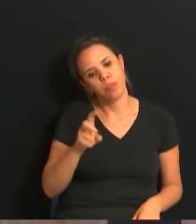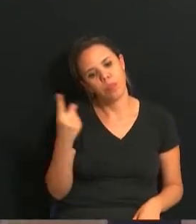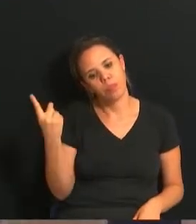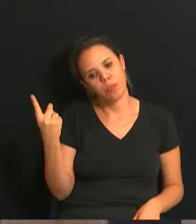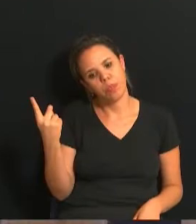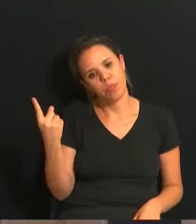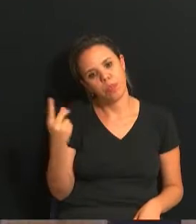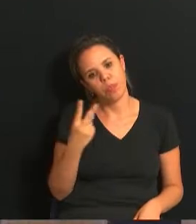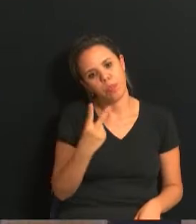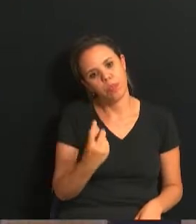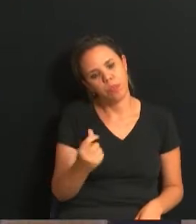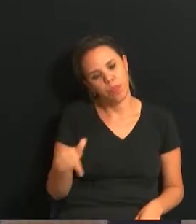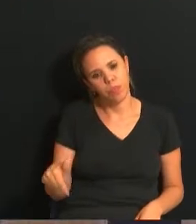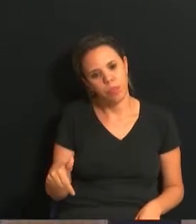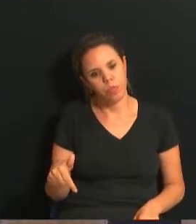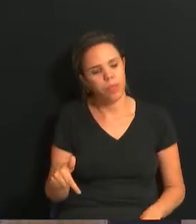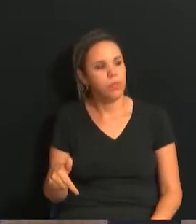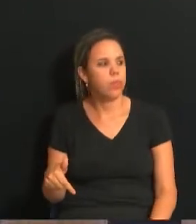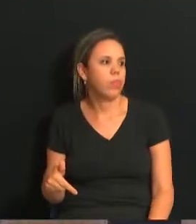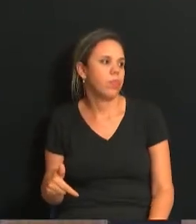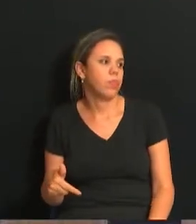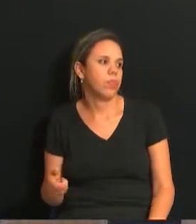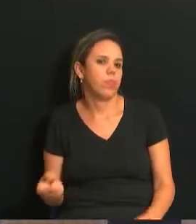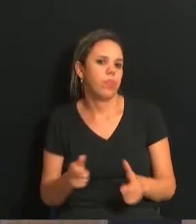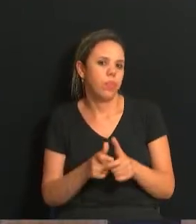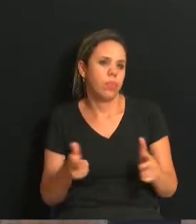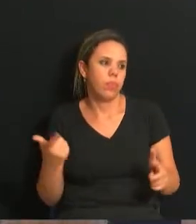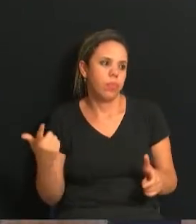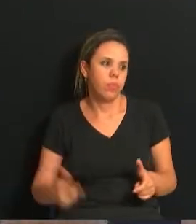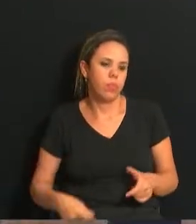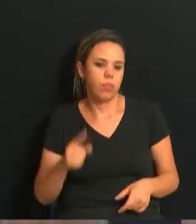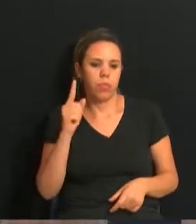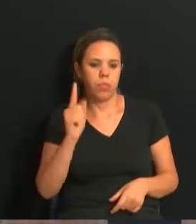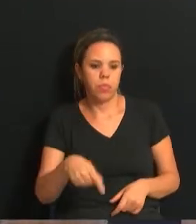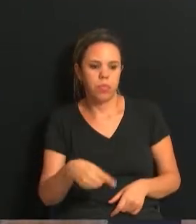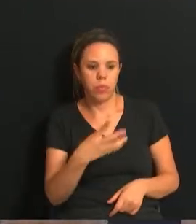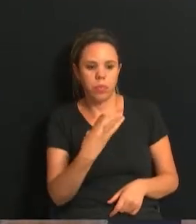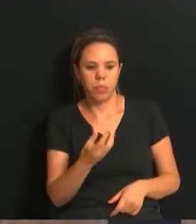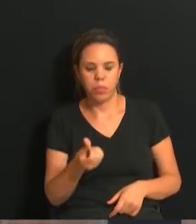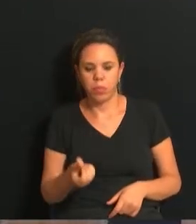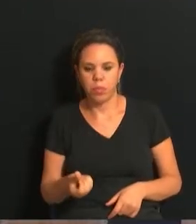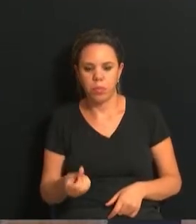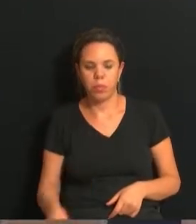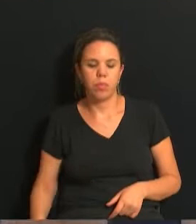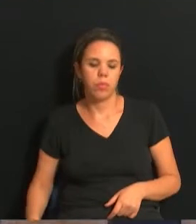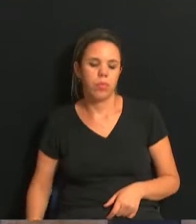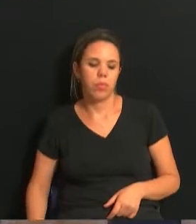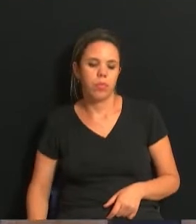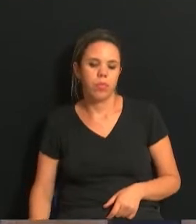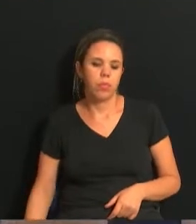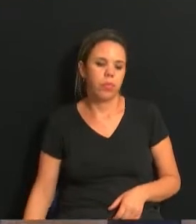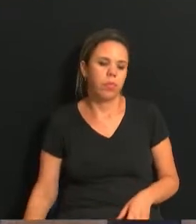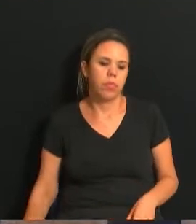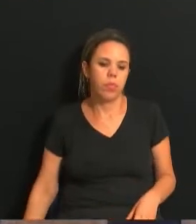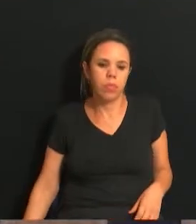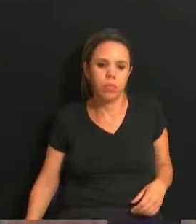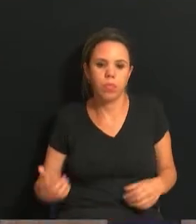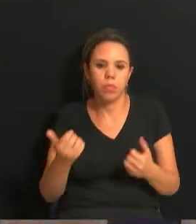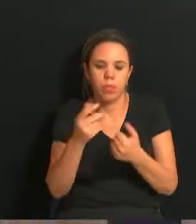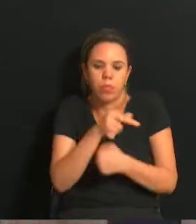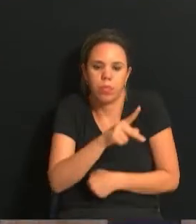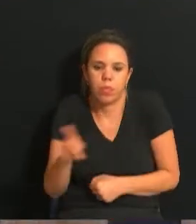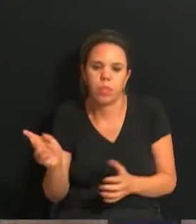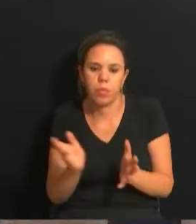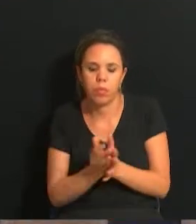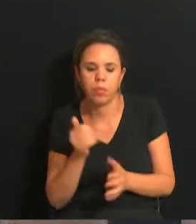Em 2017, volta a aumentar, 1.406. E foi em 2017 que eu assumi a presença da Comissão